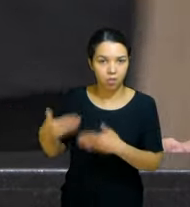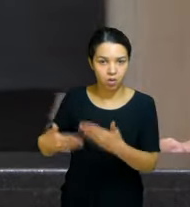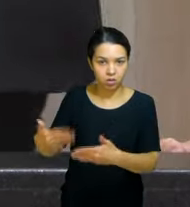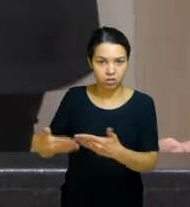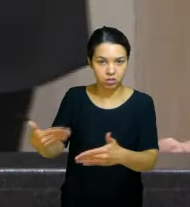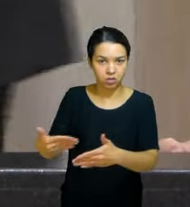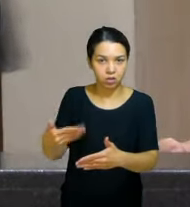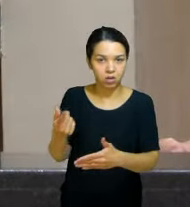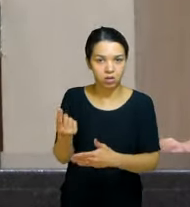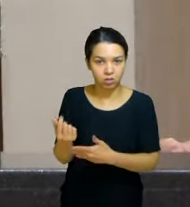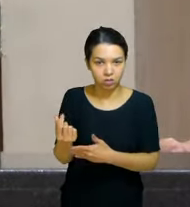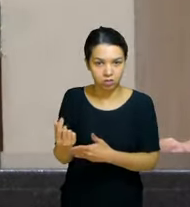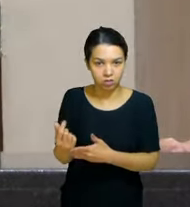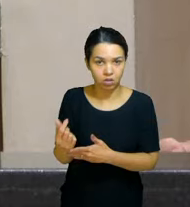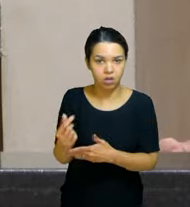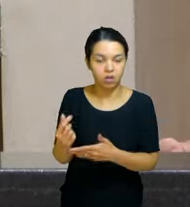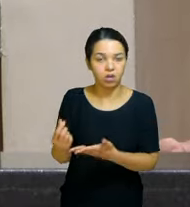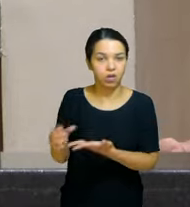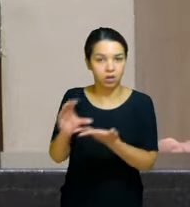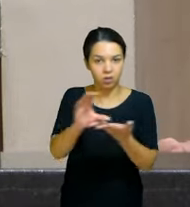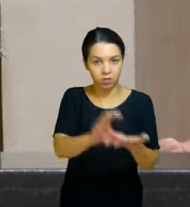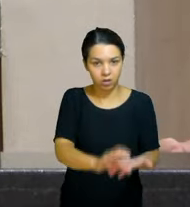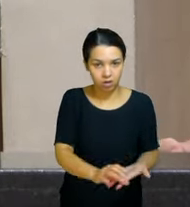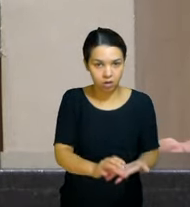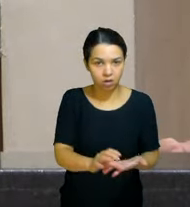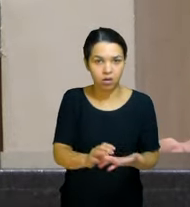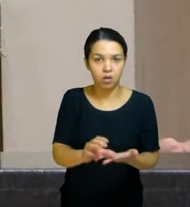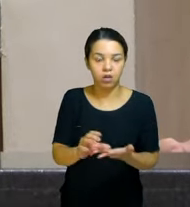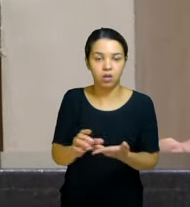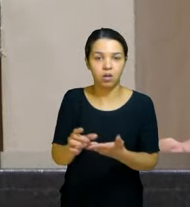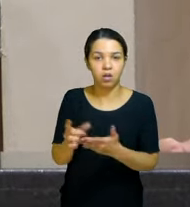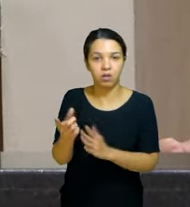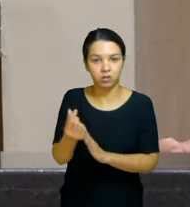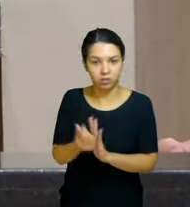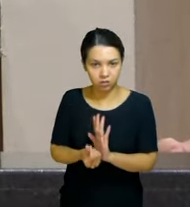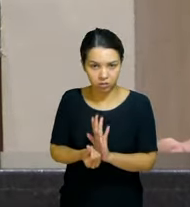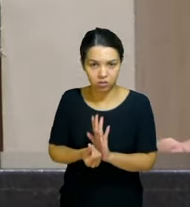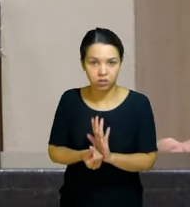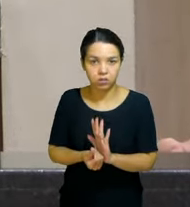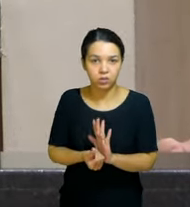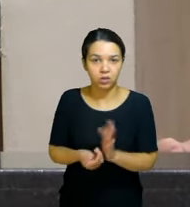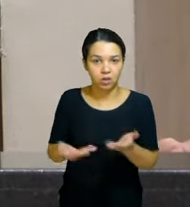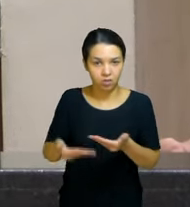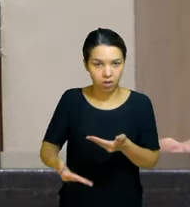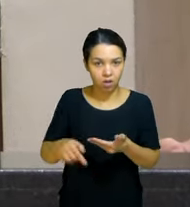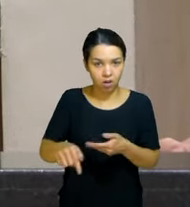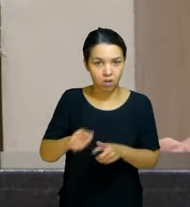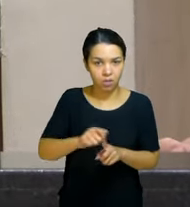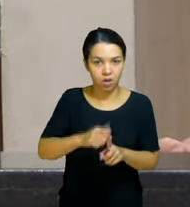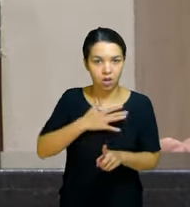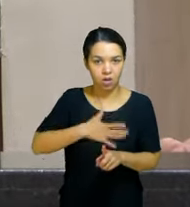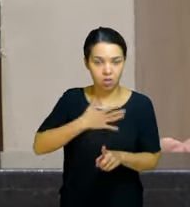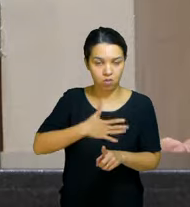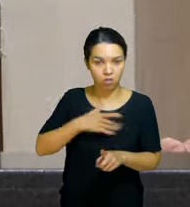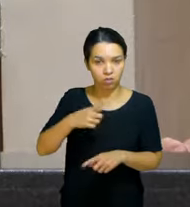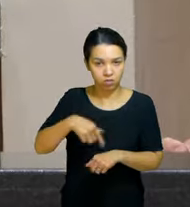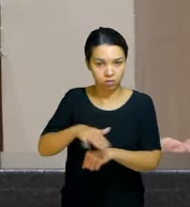de uma suplementação orçamentária, receber o financeiro, e é para agora agosto, né? Então, a gente vai ter que conversar